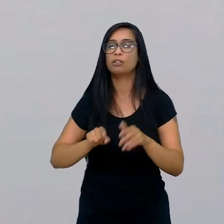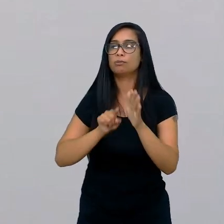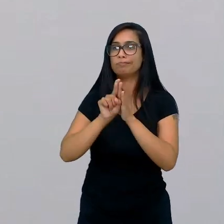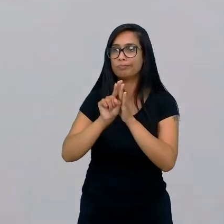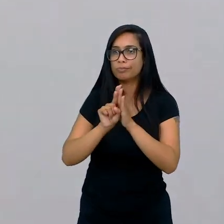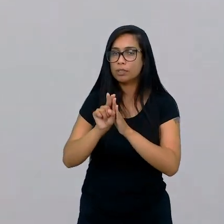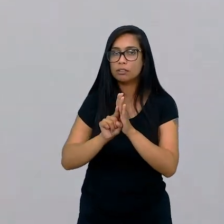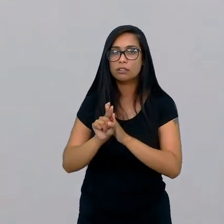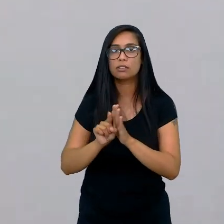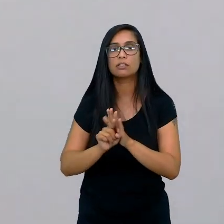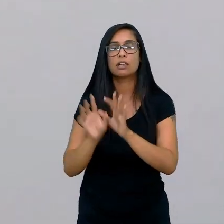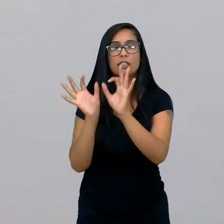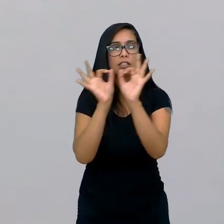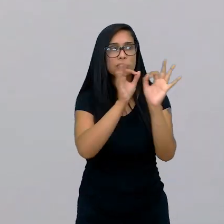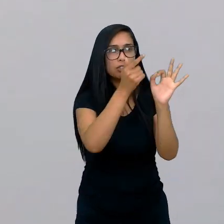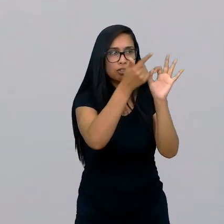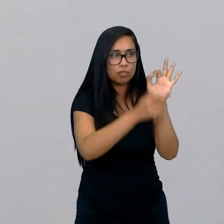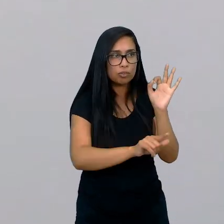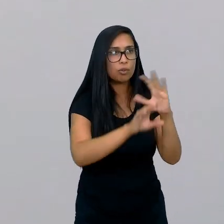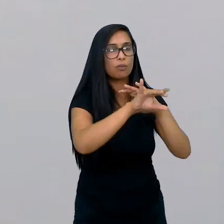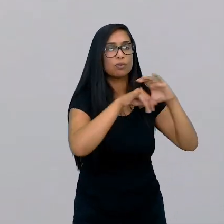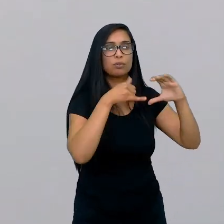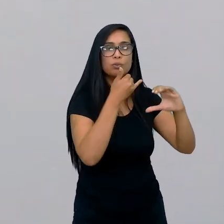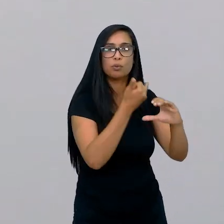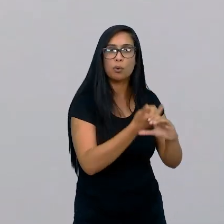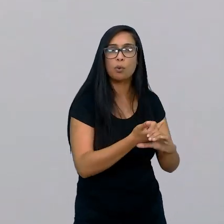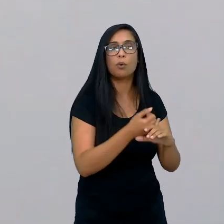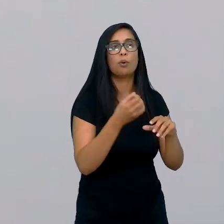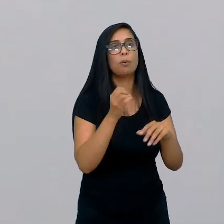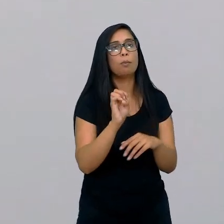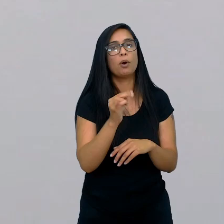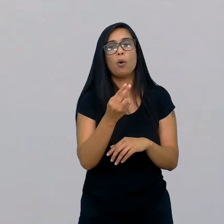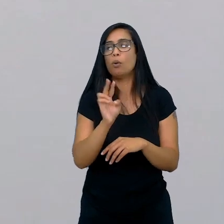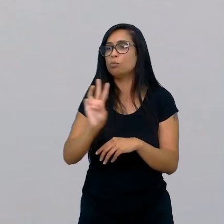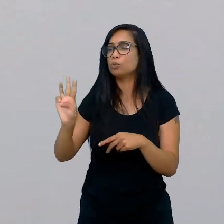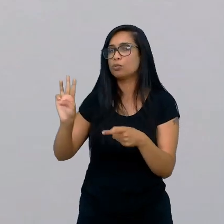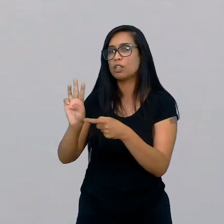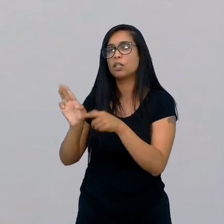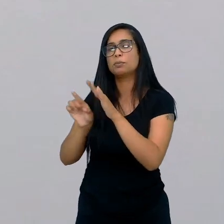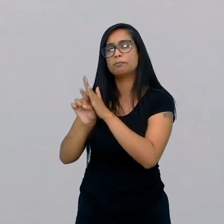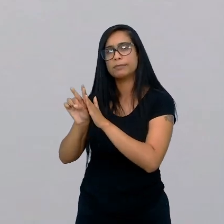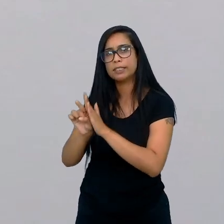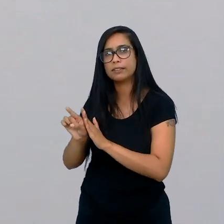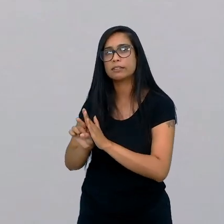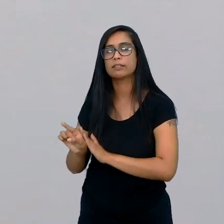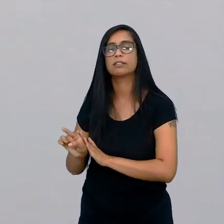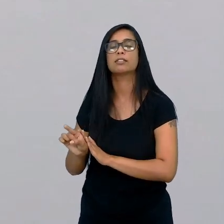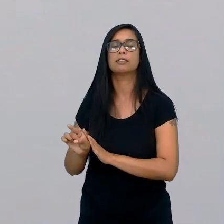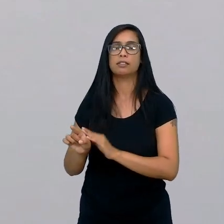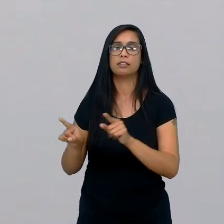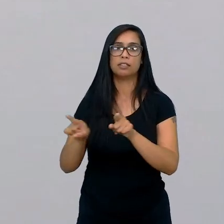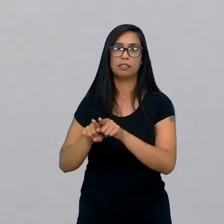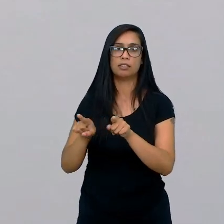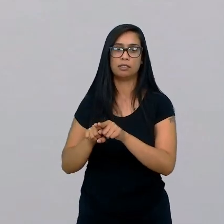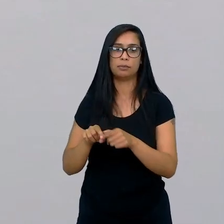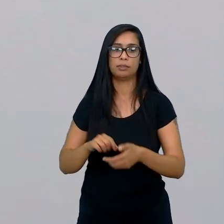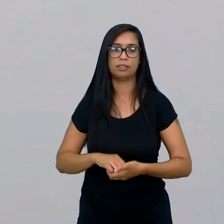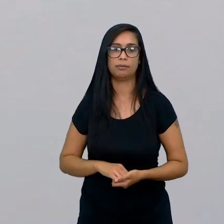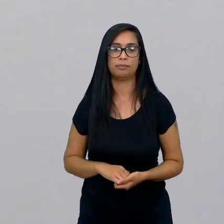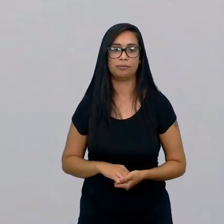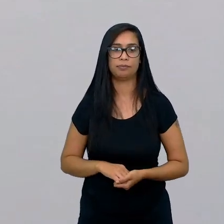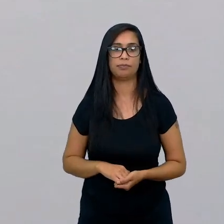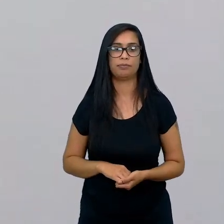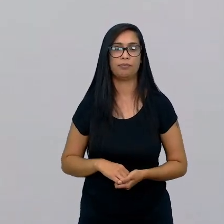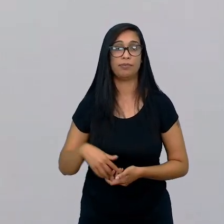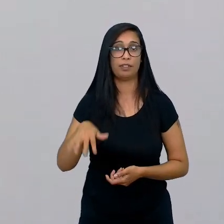voltar, acessar o material utilizado e também voltar o próprio vídeo. Espero que vocês tenham